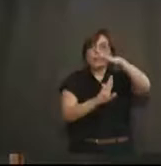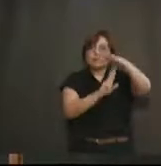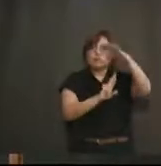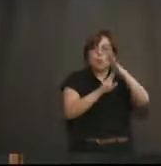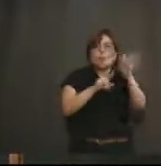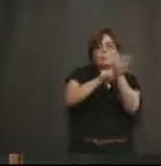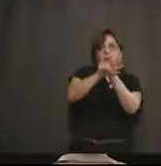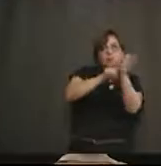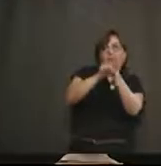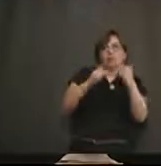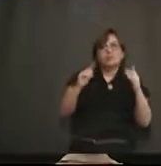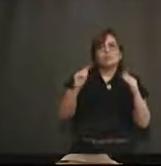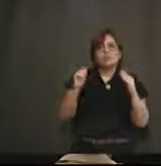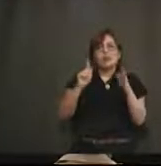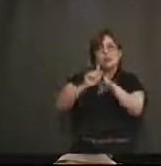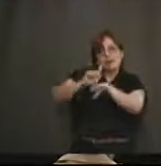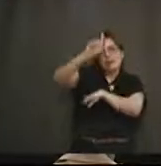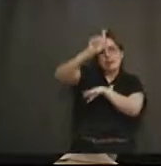Pará.